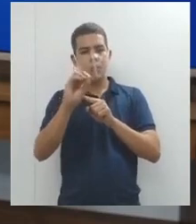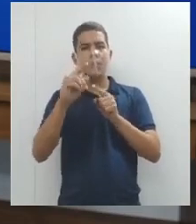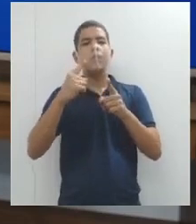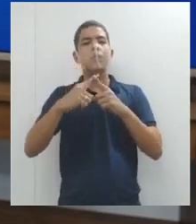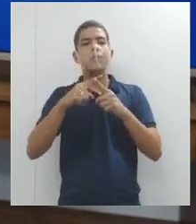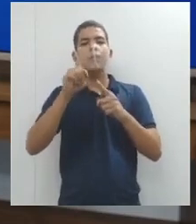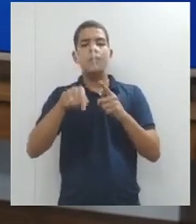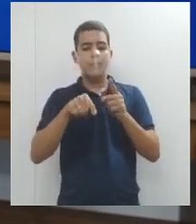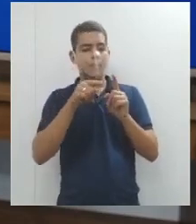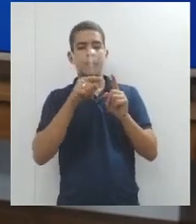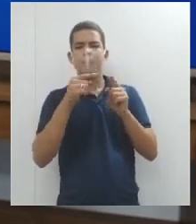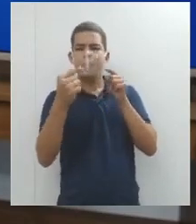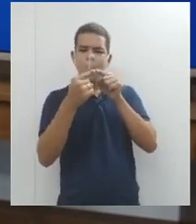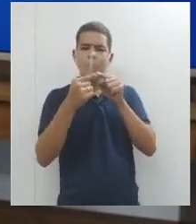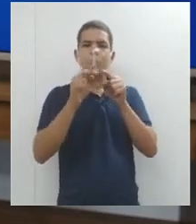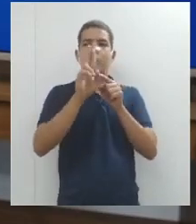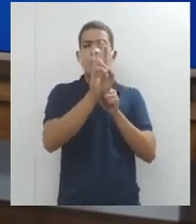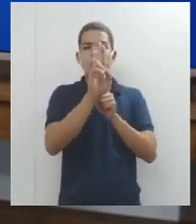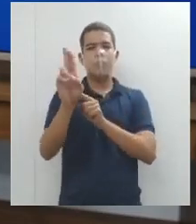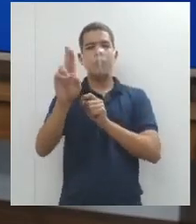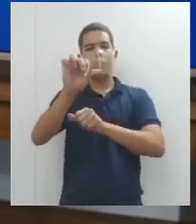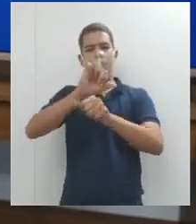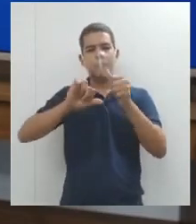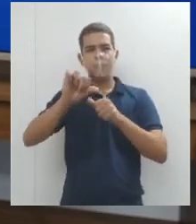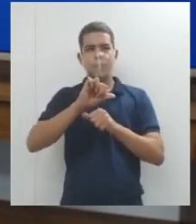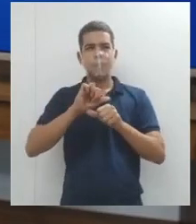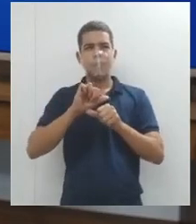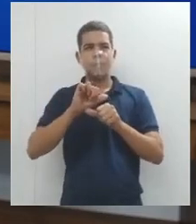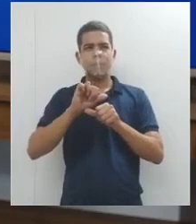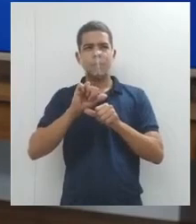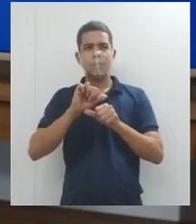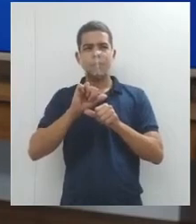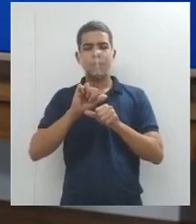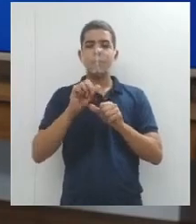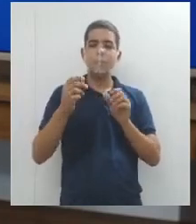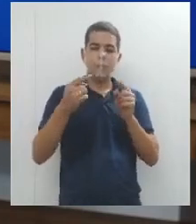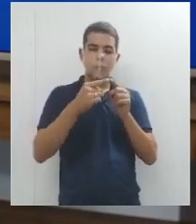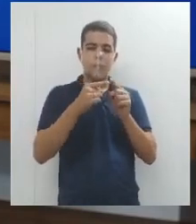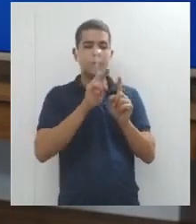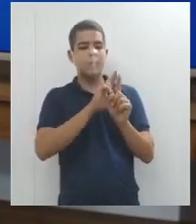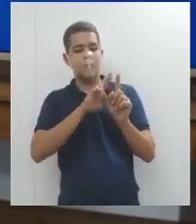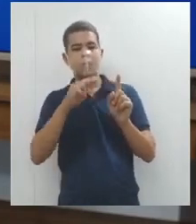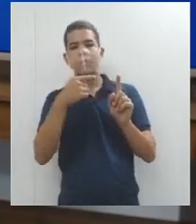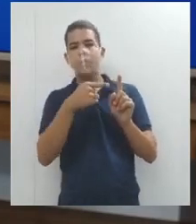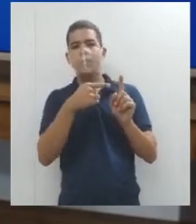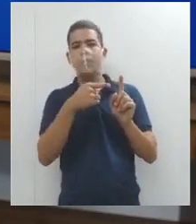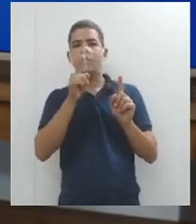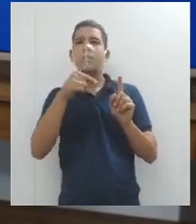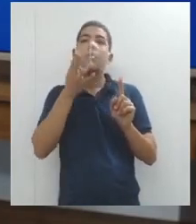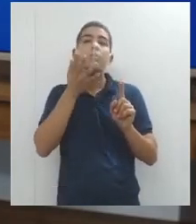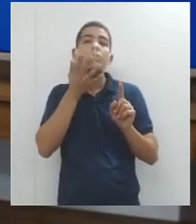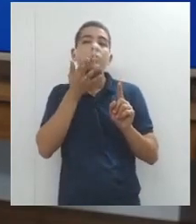no contexto como uma palavra que está nomeando uma cor, tá